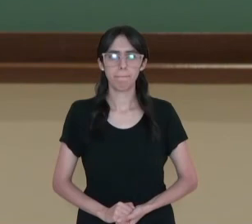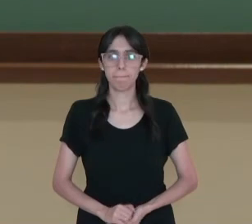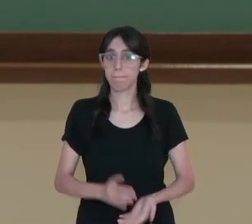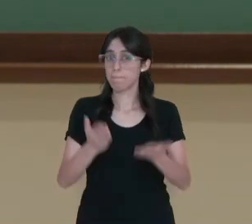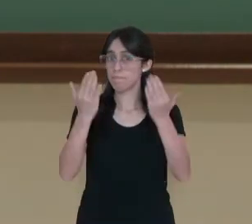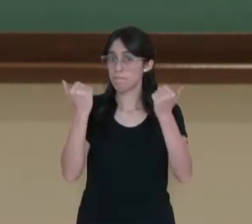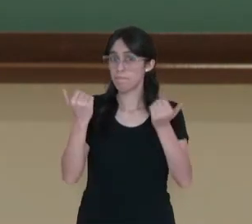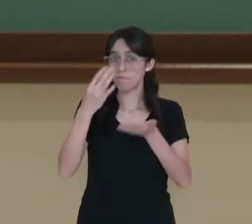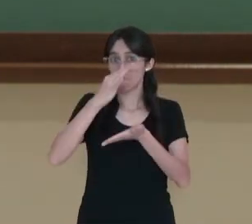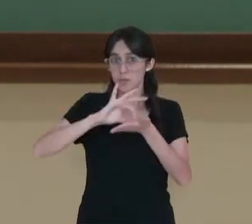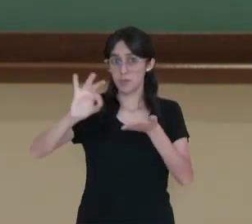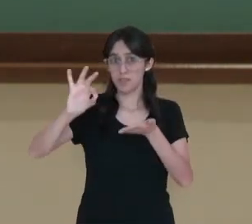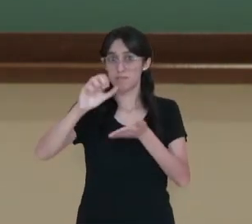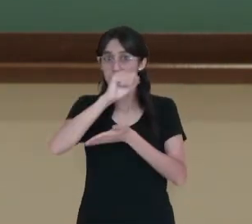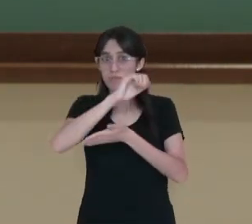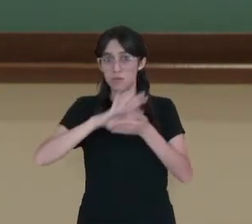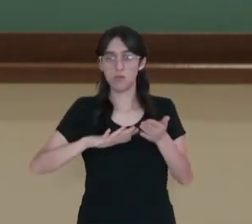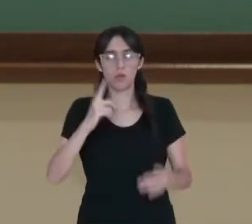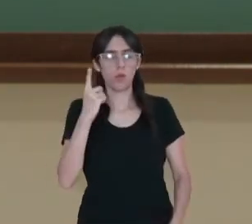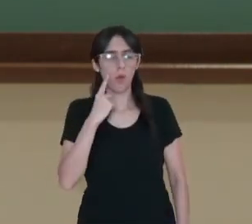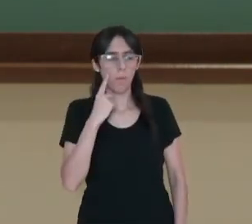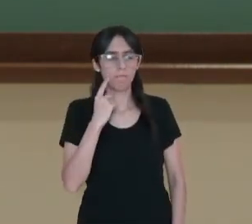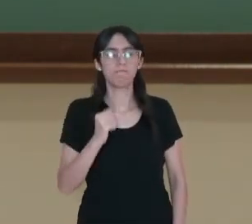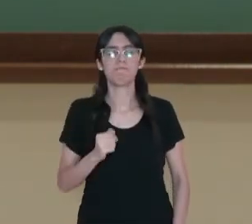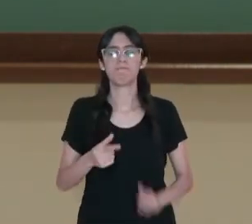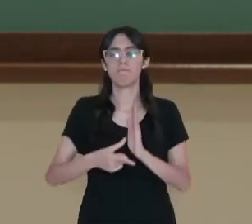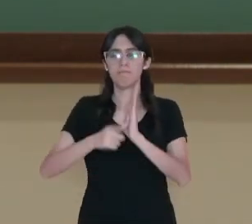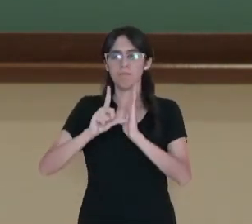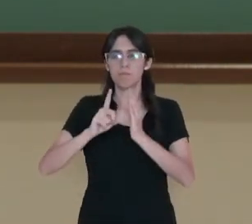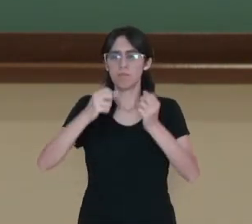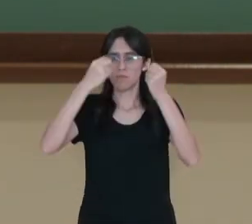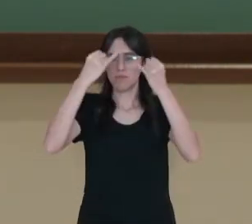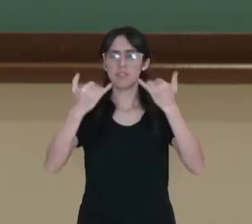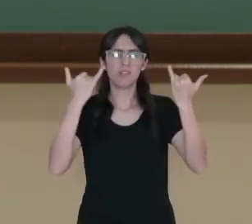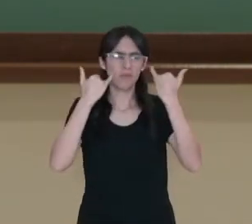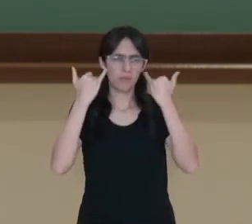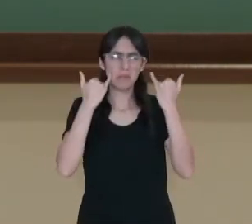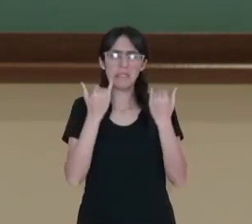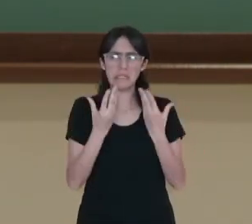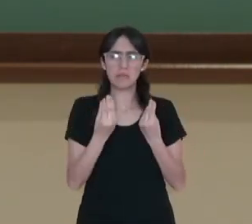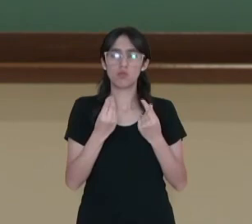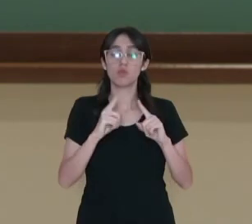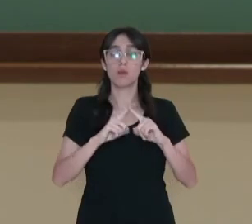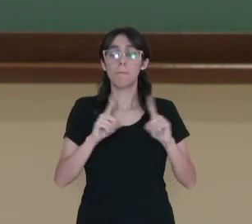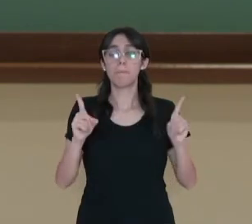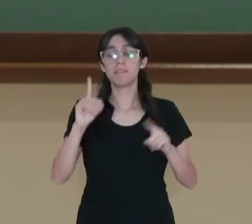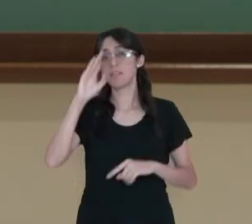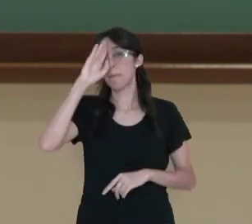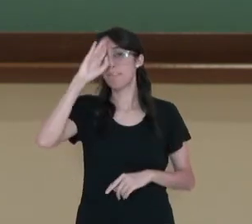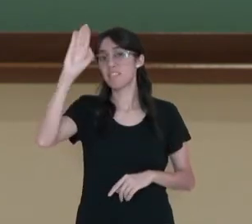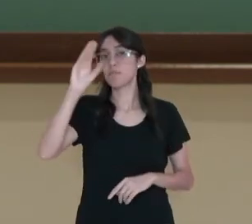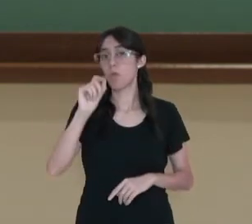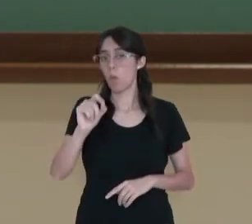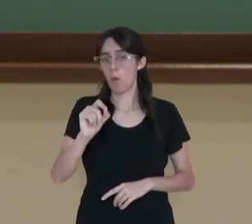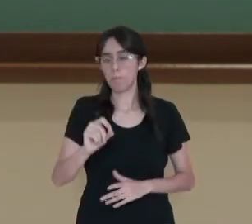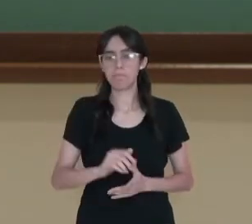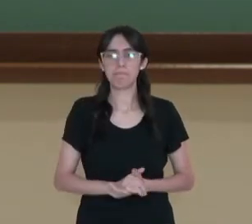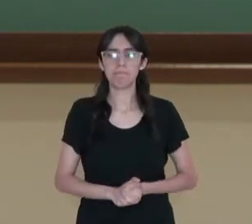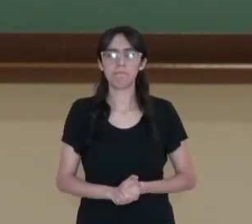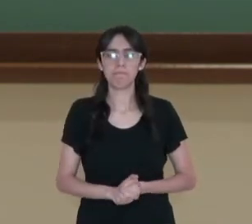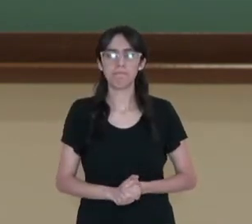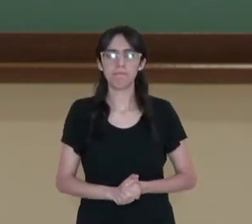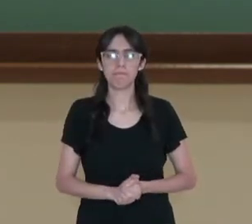Vamos para a correção da atividade? Olha só, o enunciado traz várias informações, mas a pergunta principal é a seguinte.